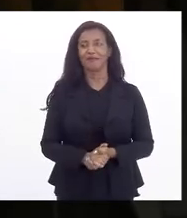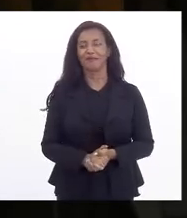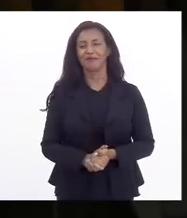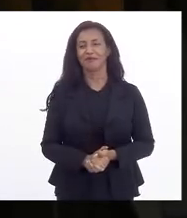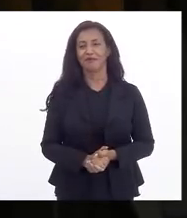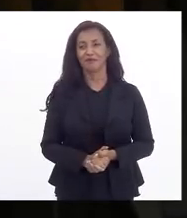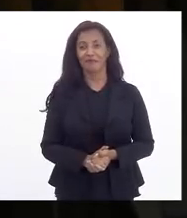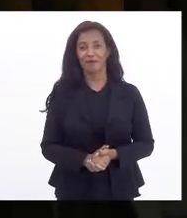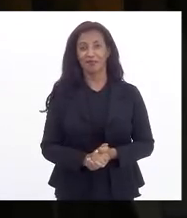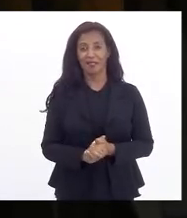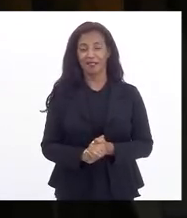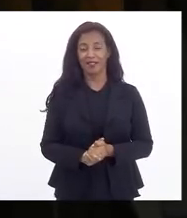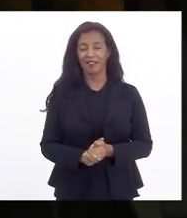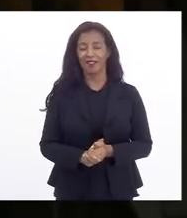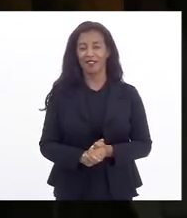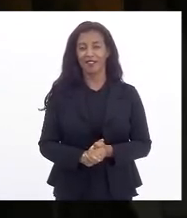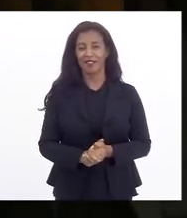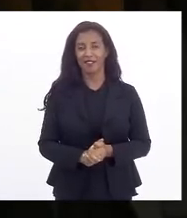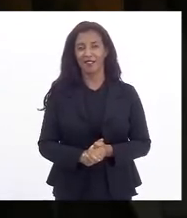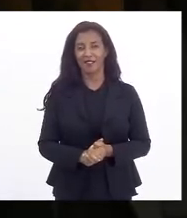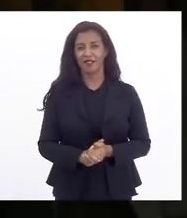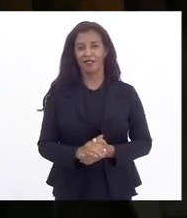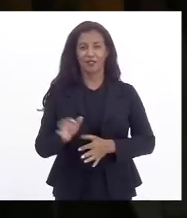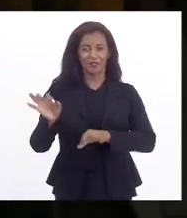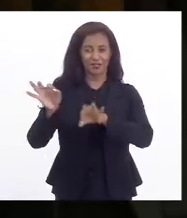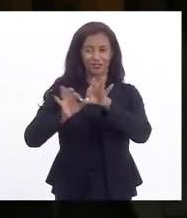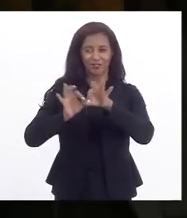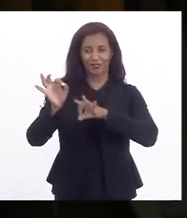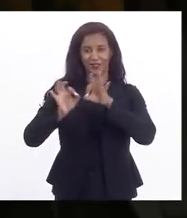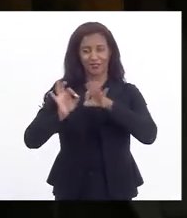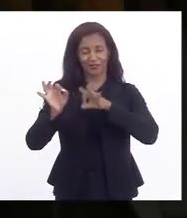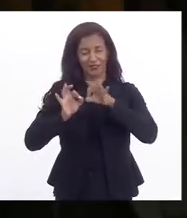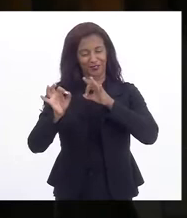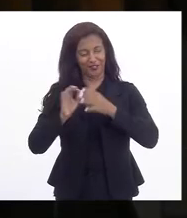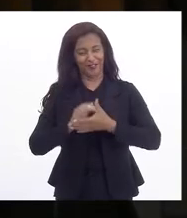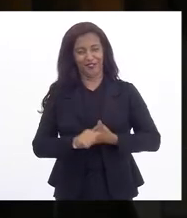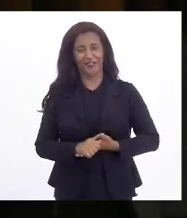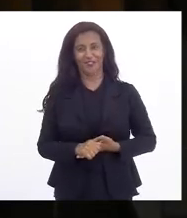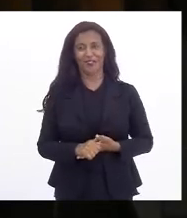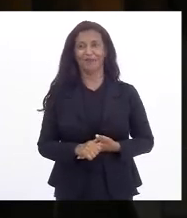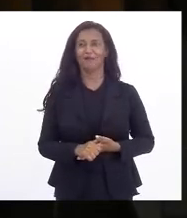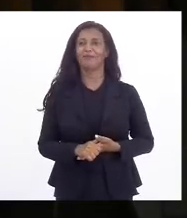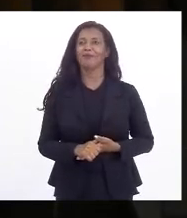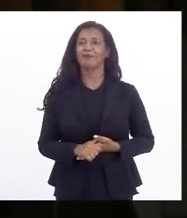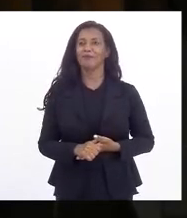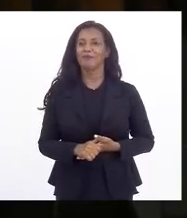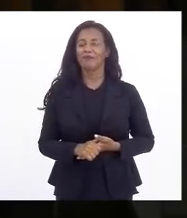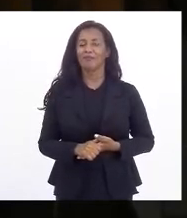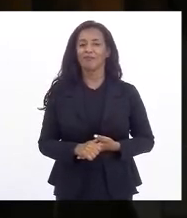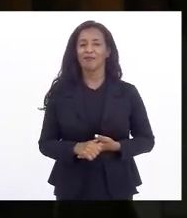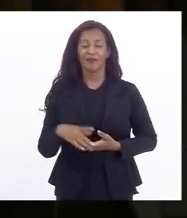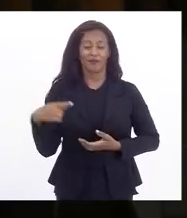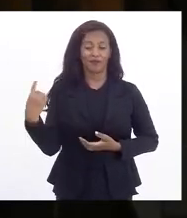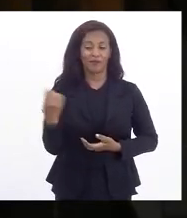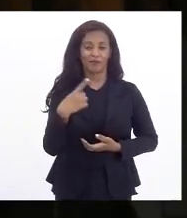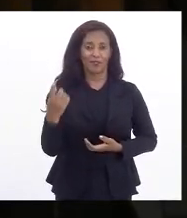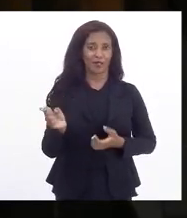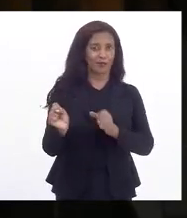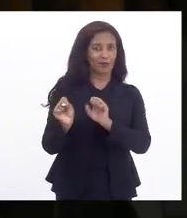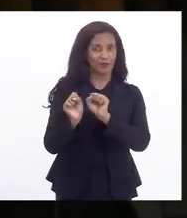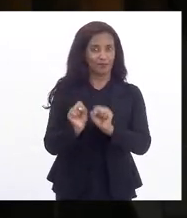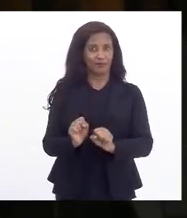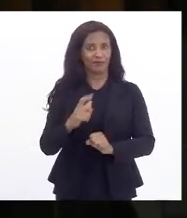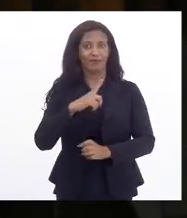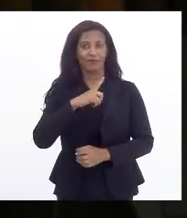e fechando de forma abrupta e nós podemos